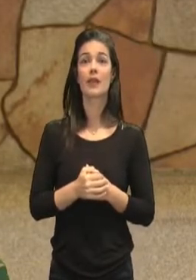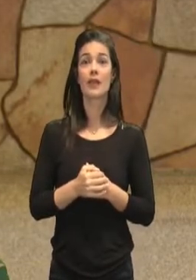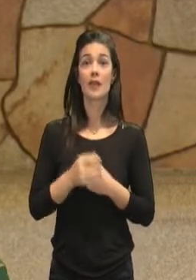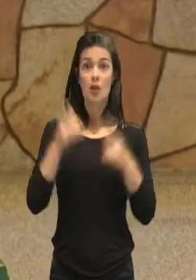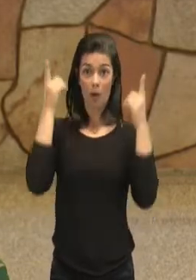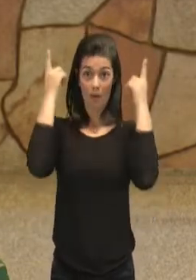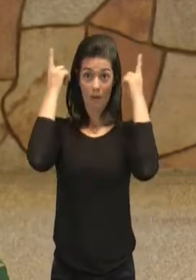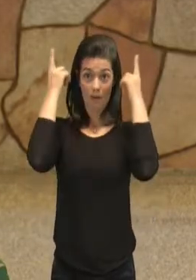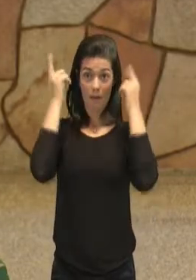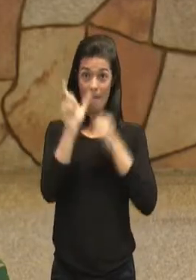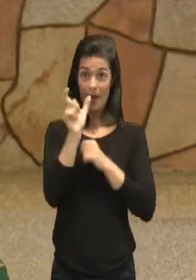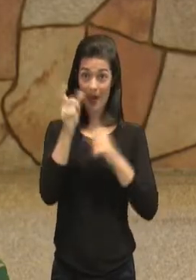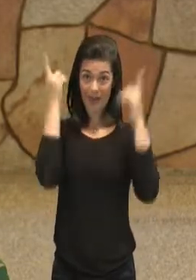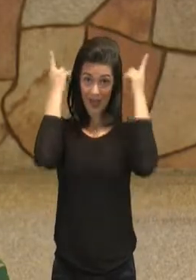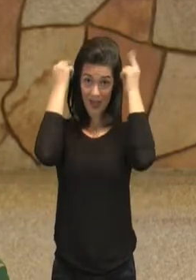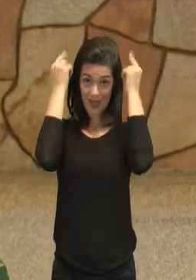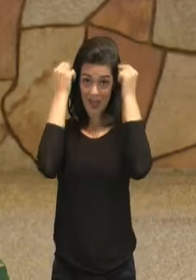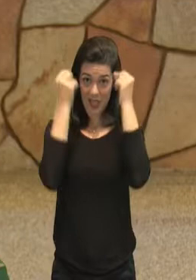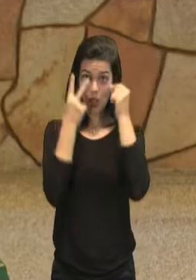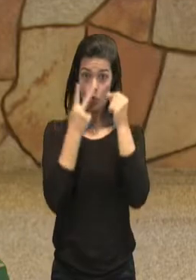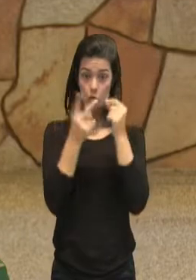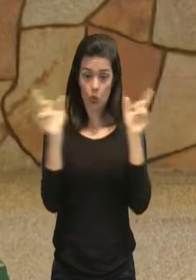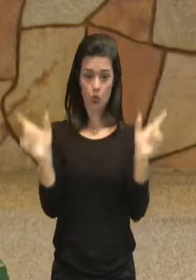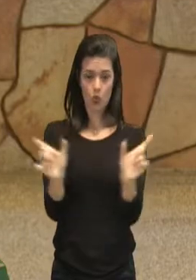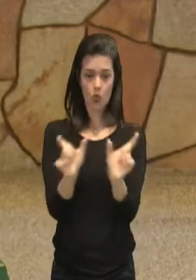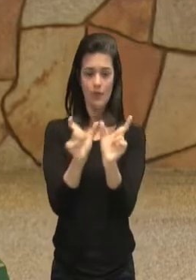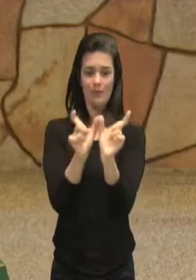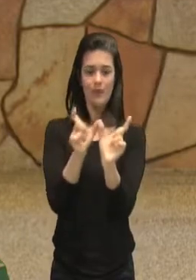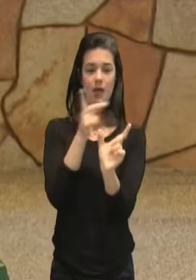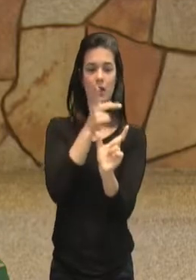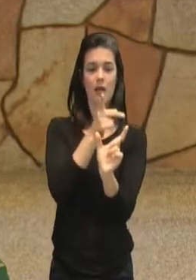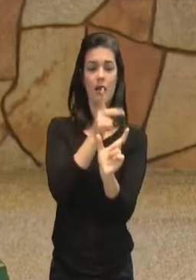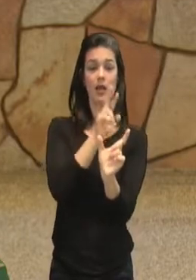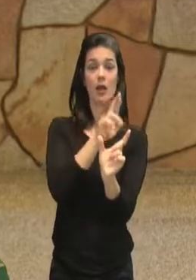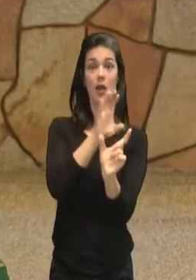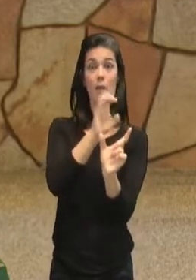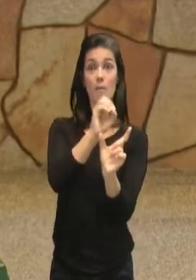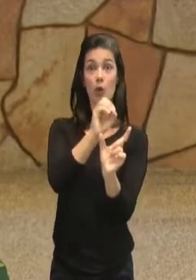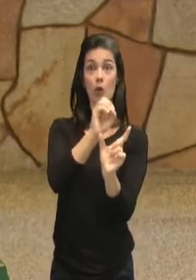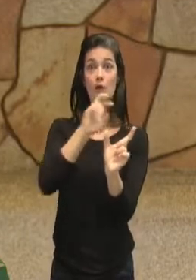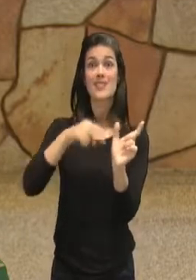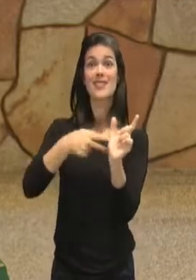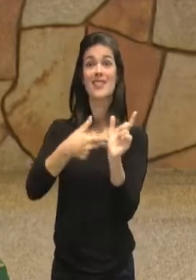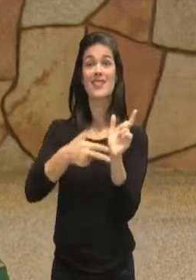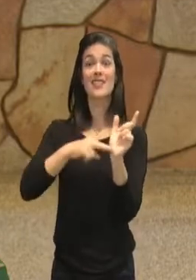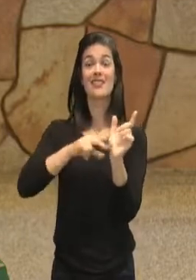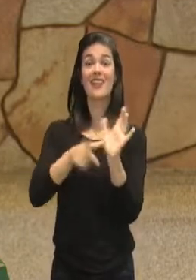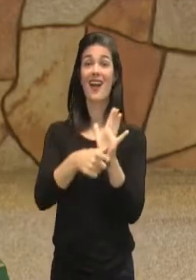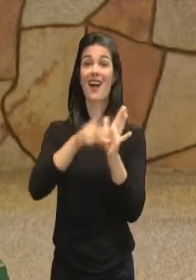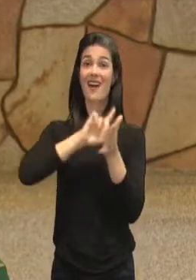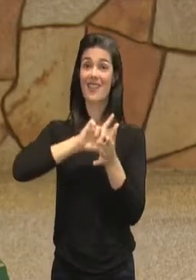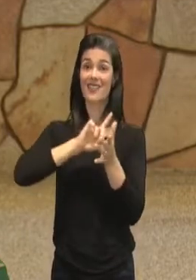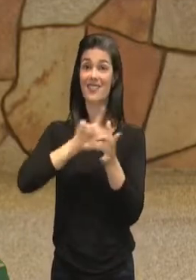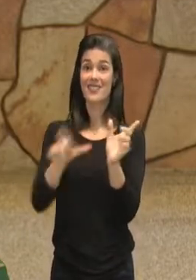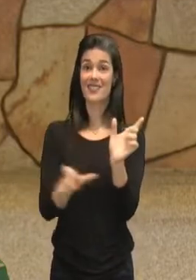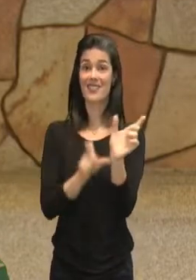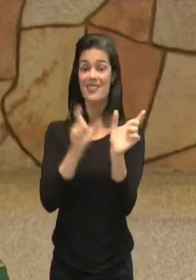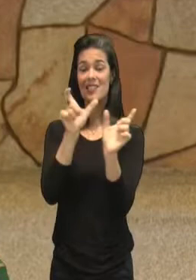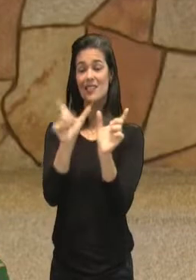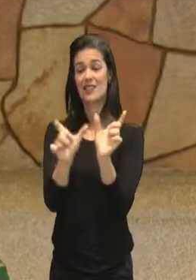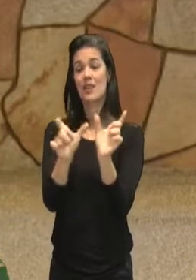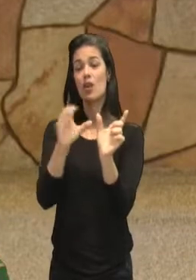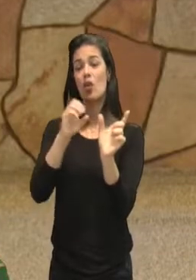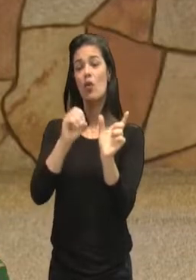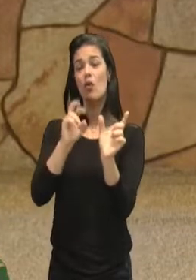outras. Pro, que é uma preposição que significa antes, e orizo, que